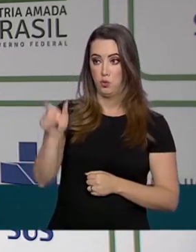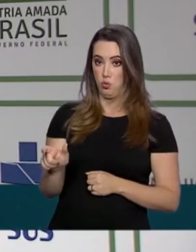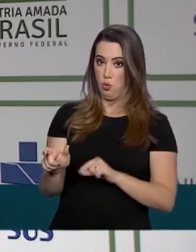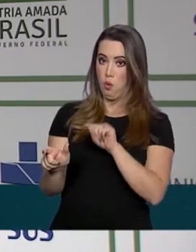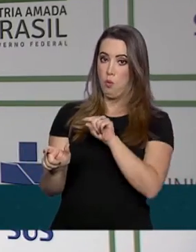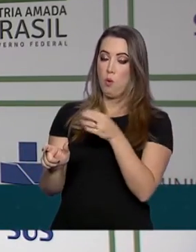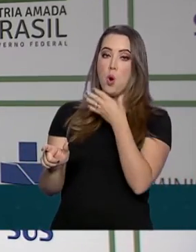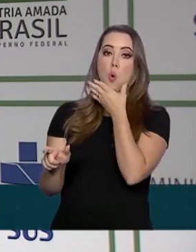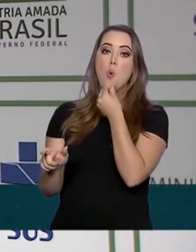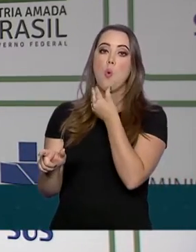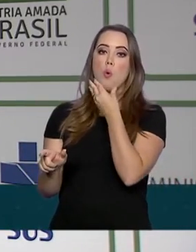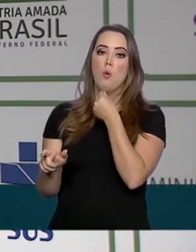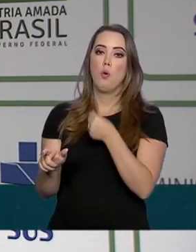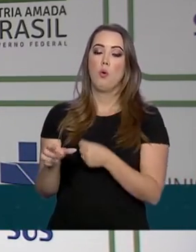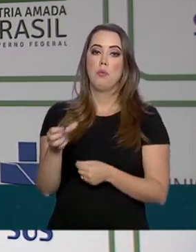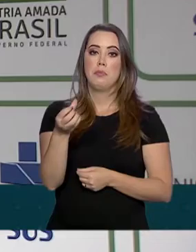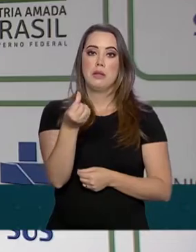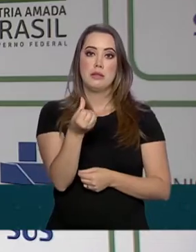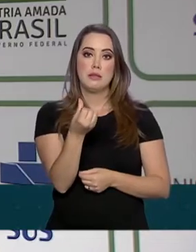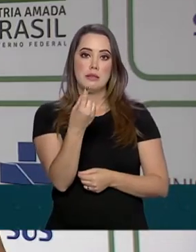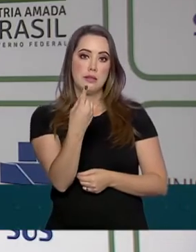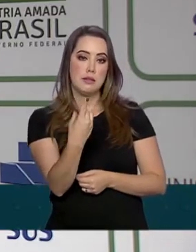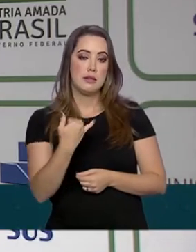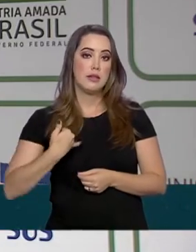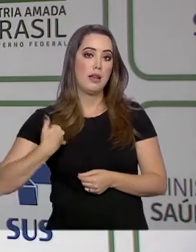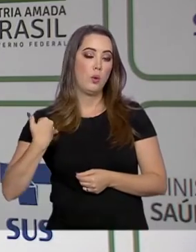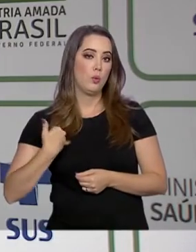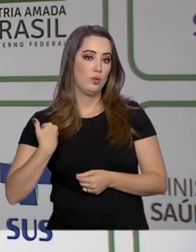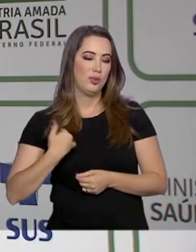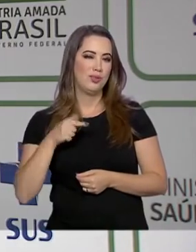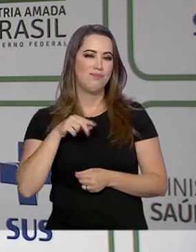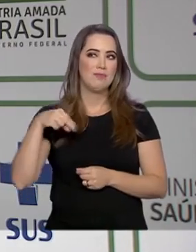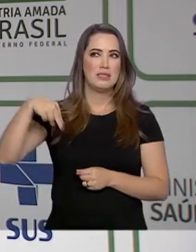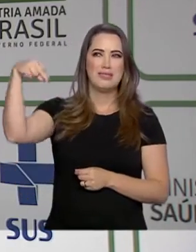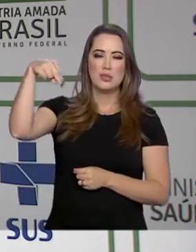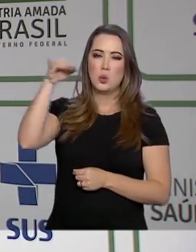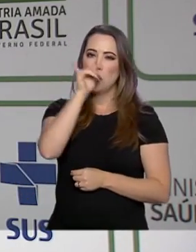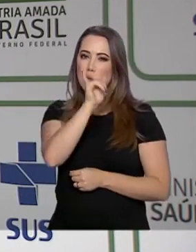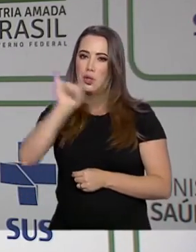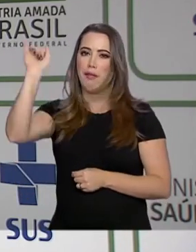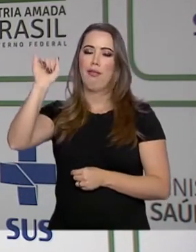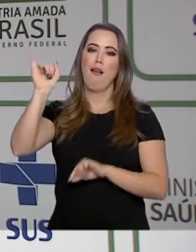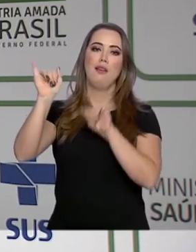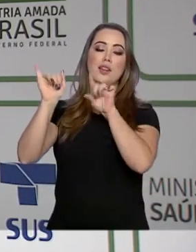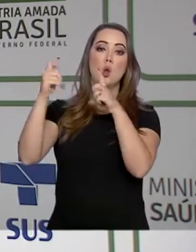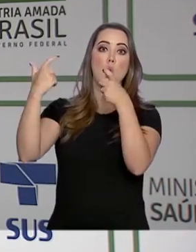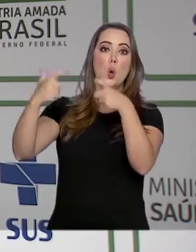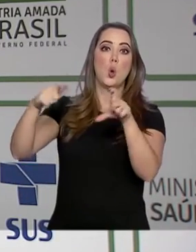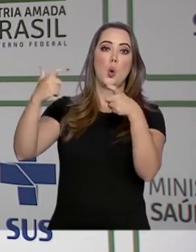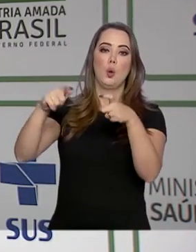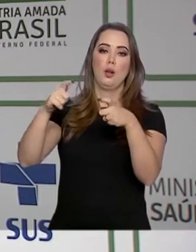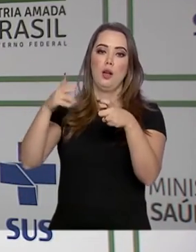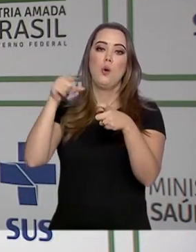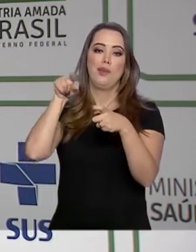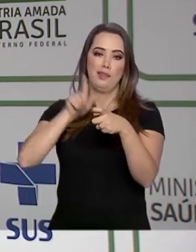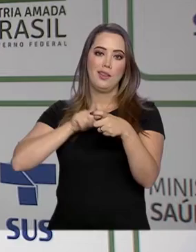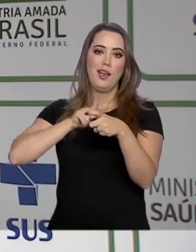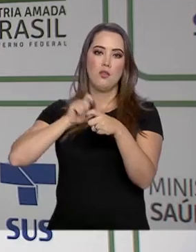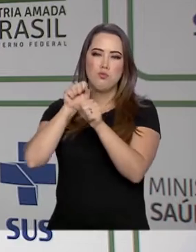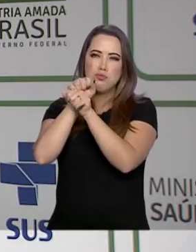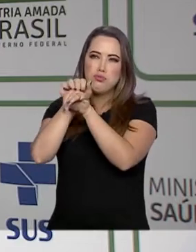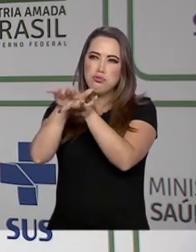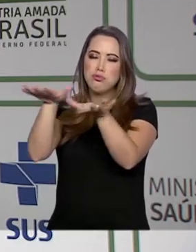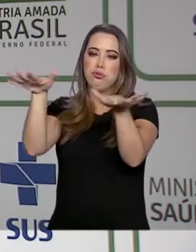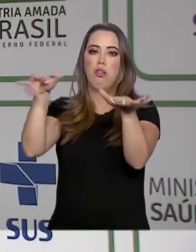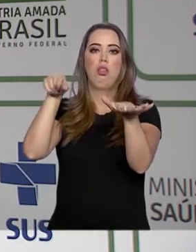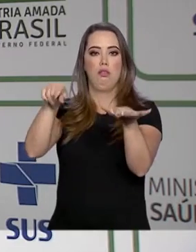anos que esteve no norte da Itália, região considerada foco de surto da doença na Europa. Ele retornou ao Brasil